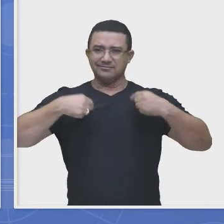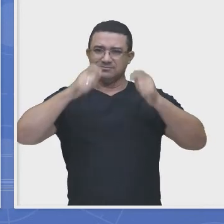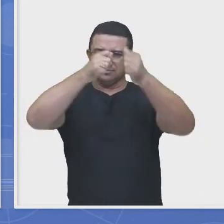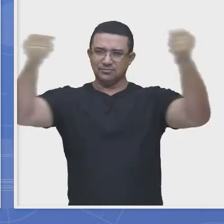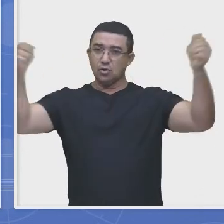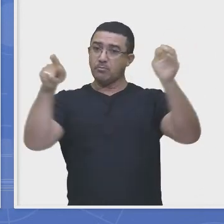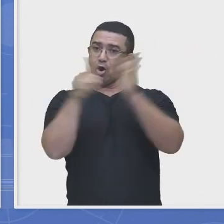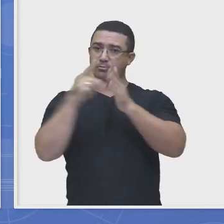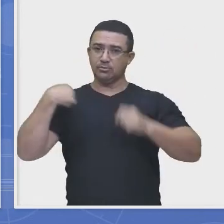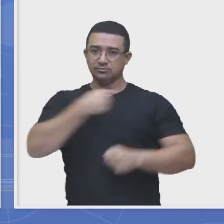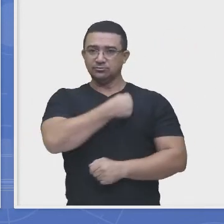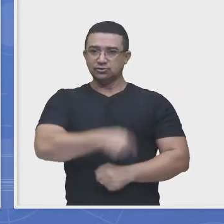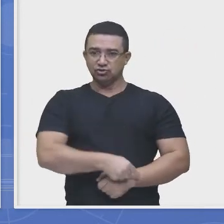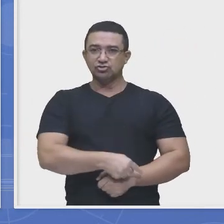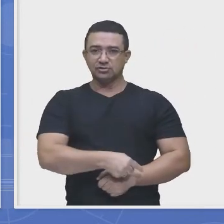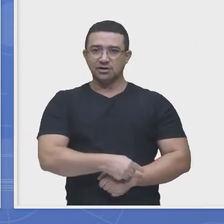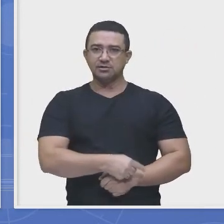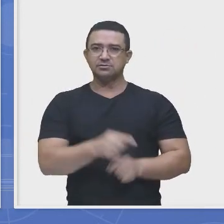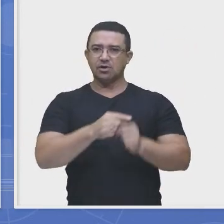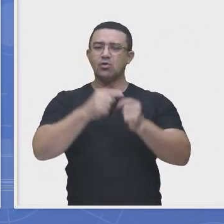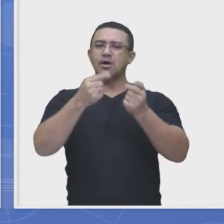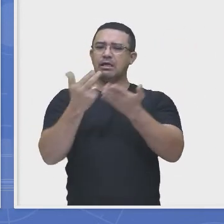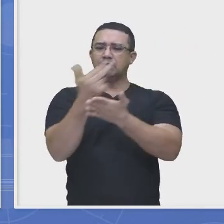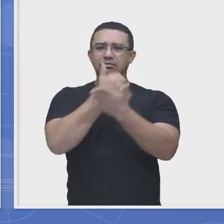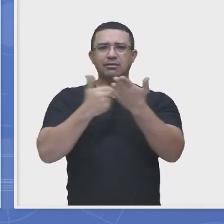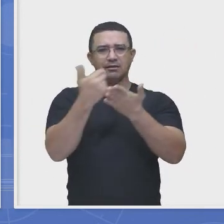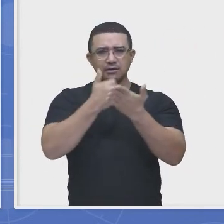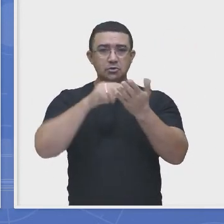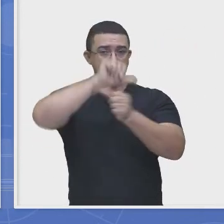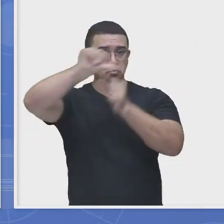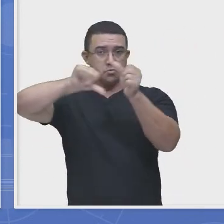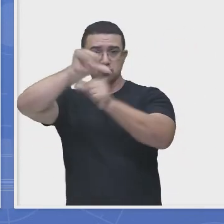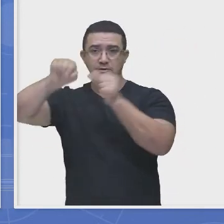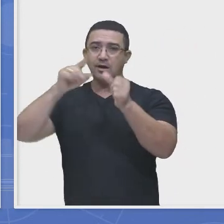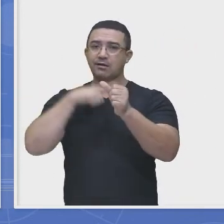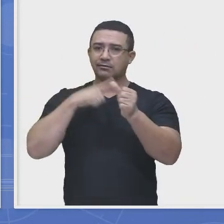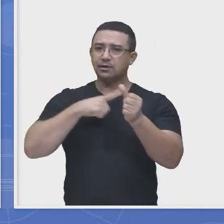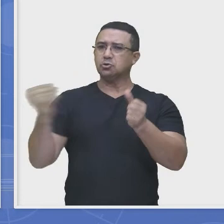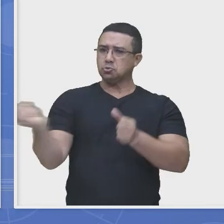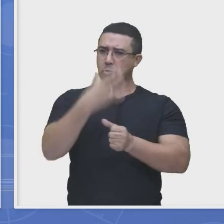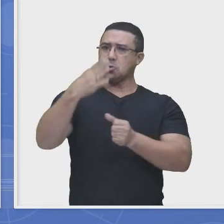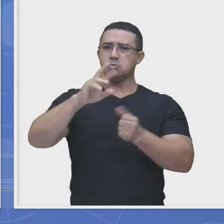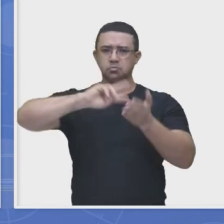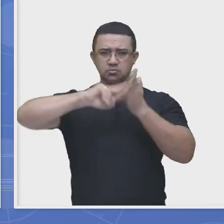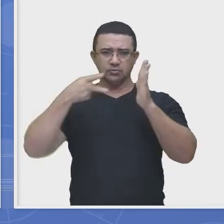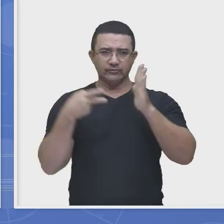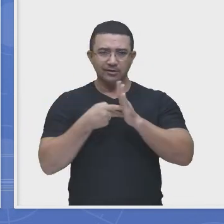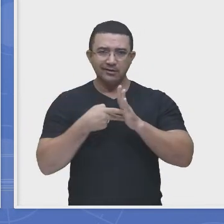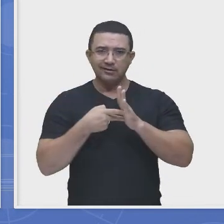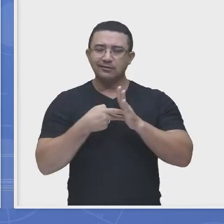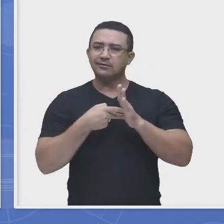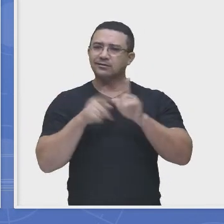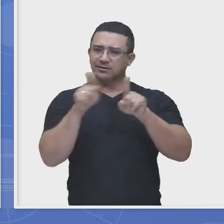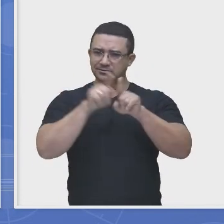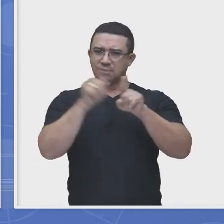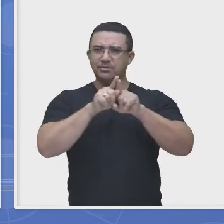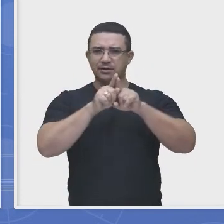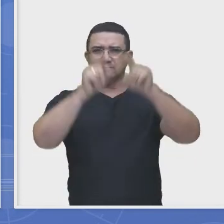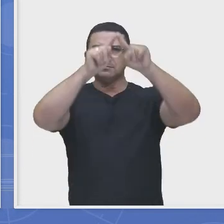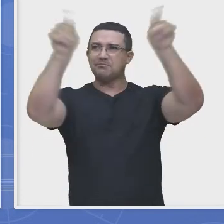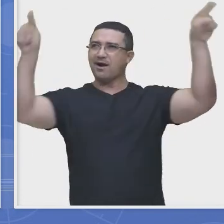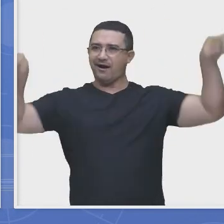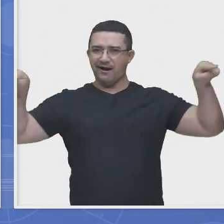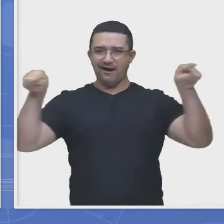os caracteres formadores, mudados de modo a ter novos significados, eram traçados de maneira